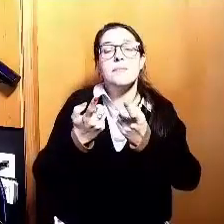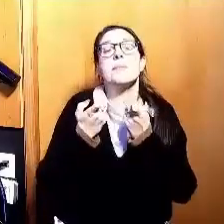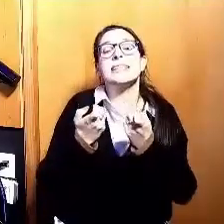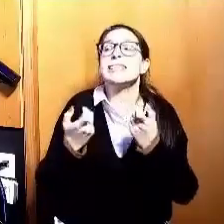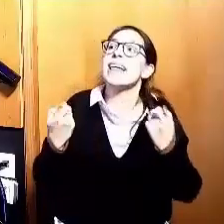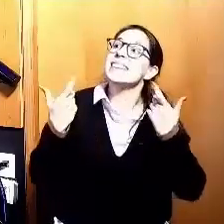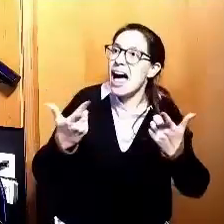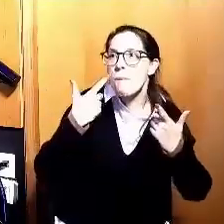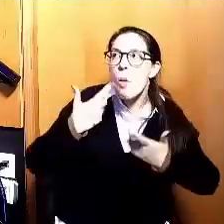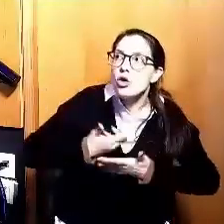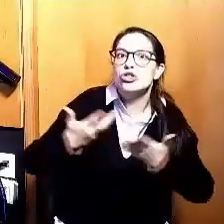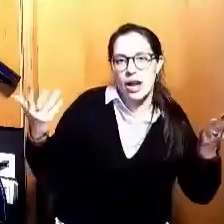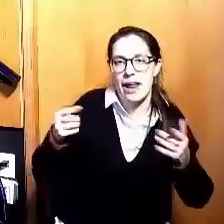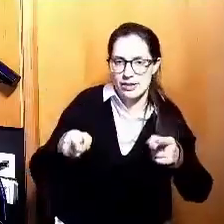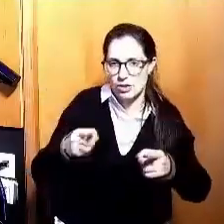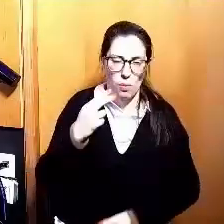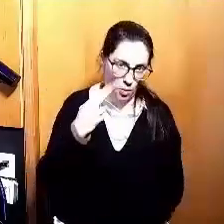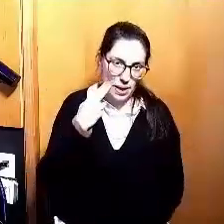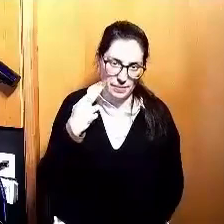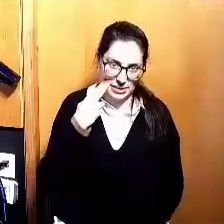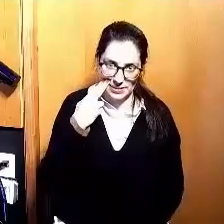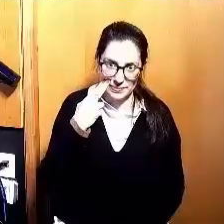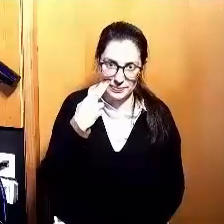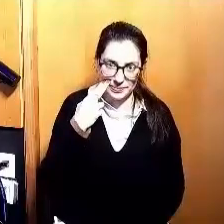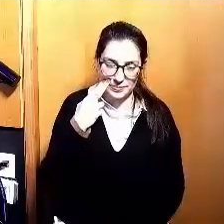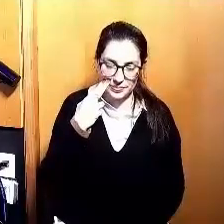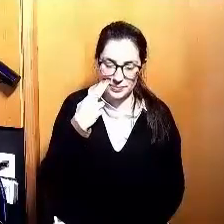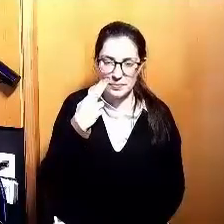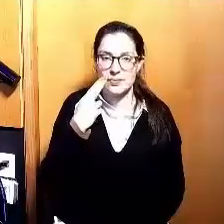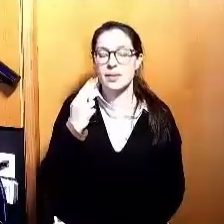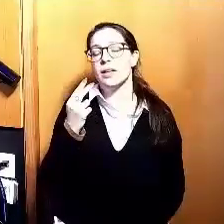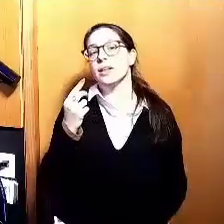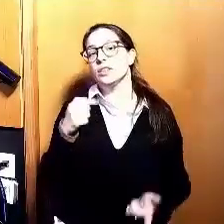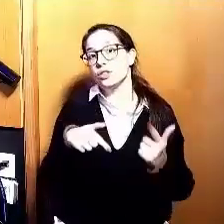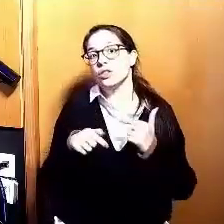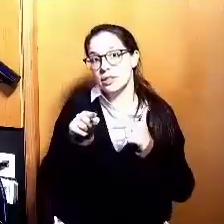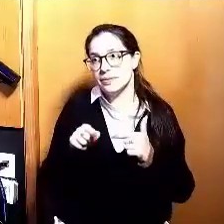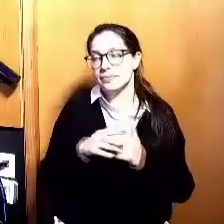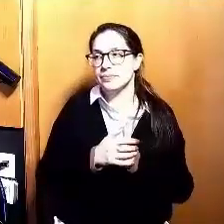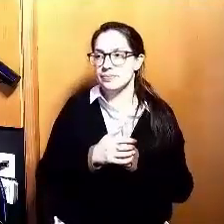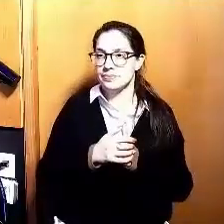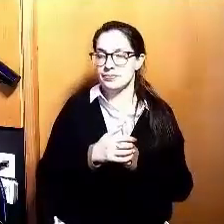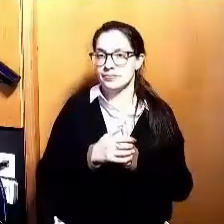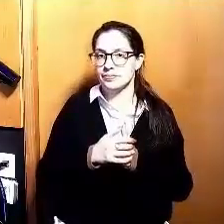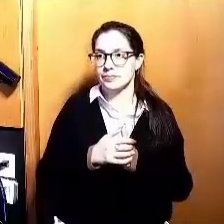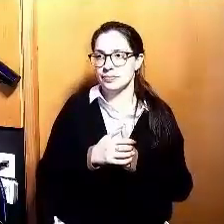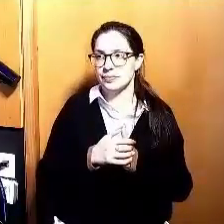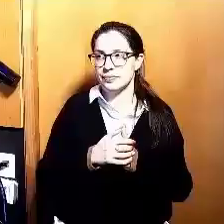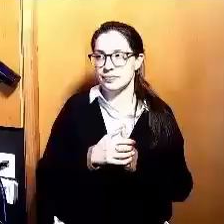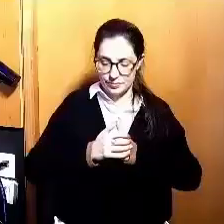dar visibilidade para esses problemas ainda, né, de coisas de 10 anos. Me gustó mucho el candado de